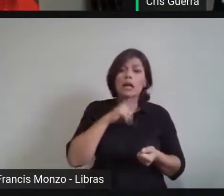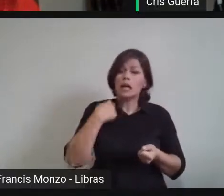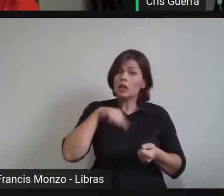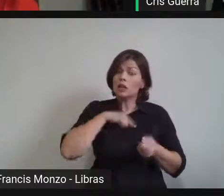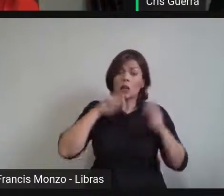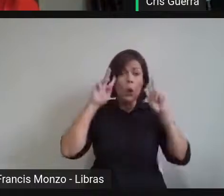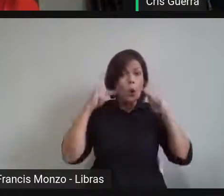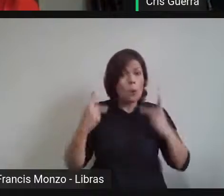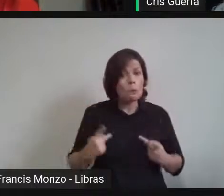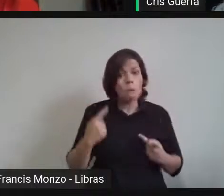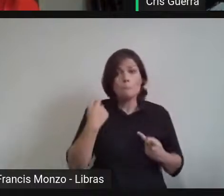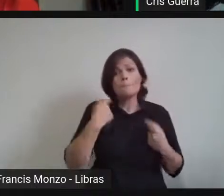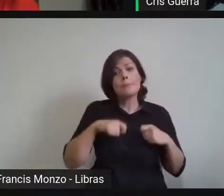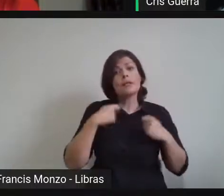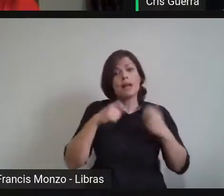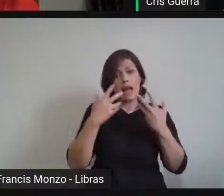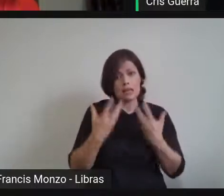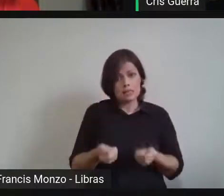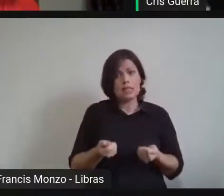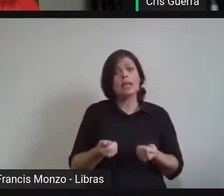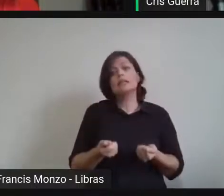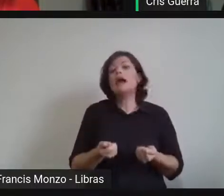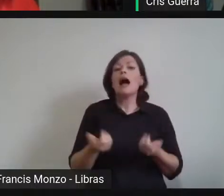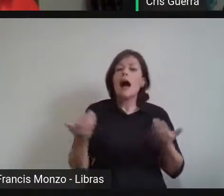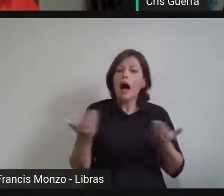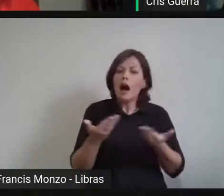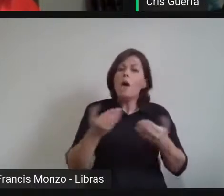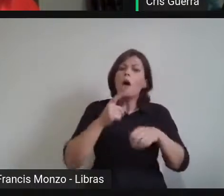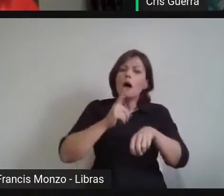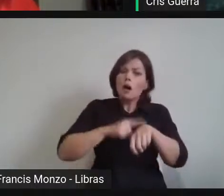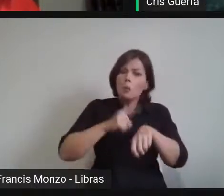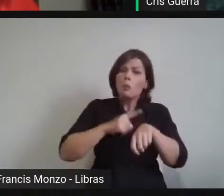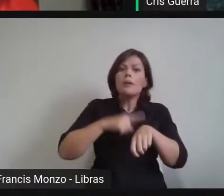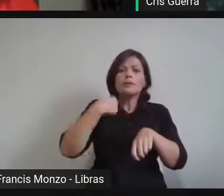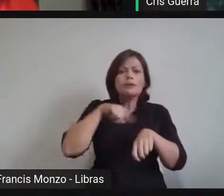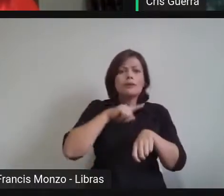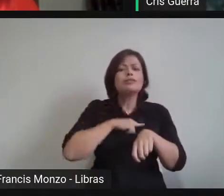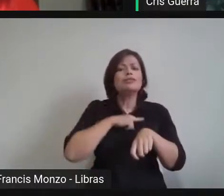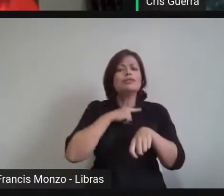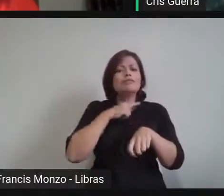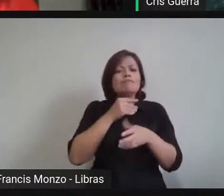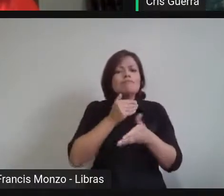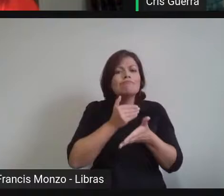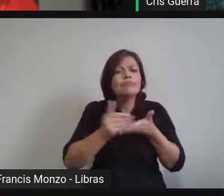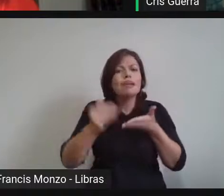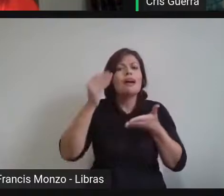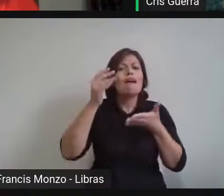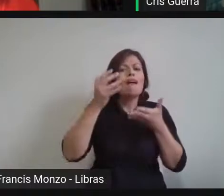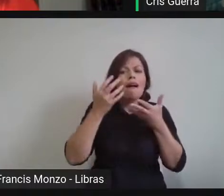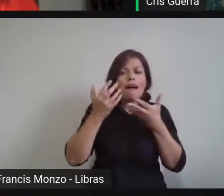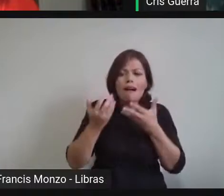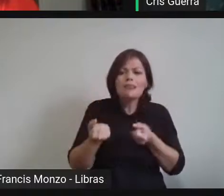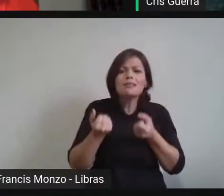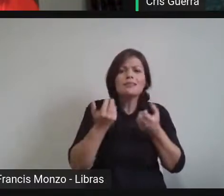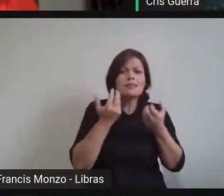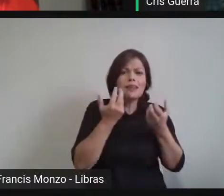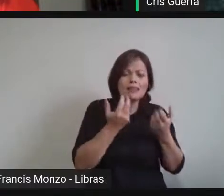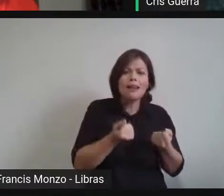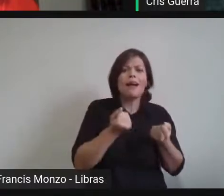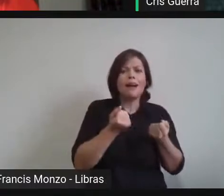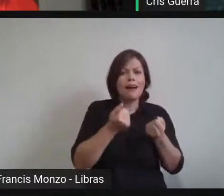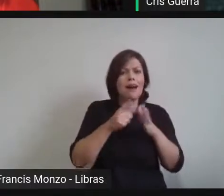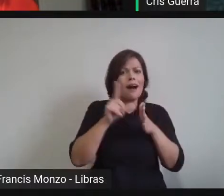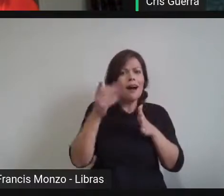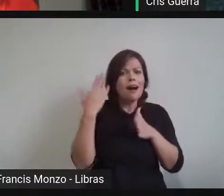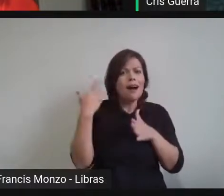vivendo, sim, um momento de acolhimento dessas coisas. Eu acho que a gente está vendo esse fim da idealização, ou pelo